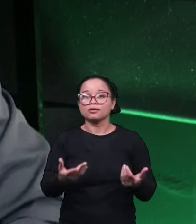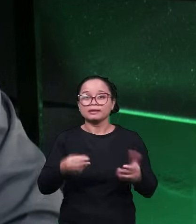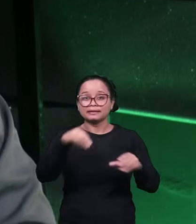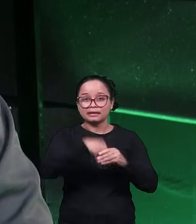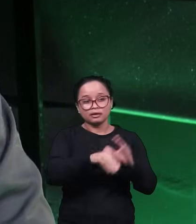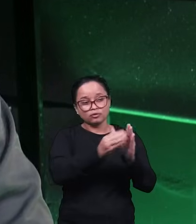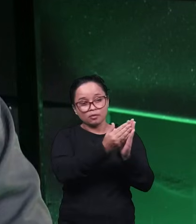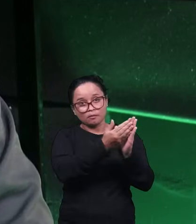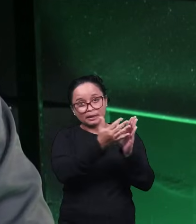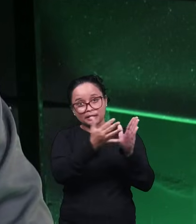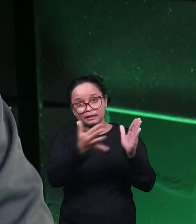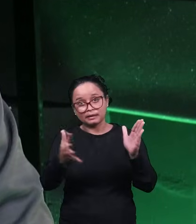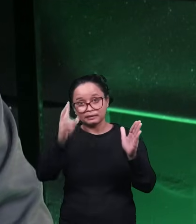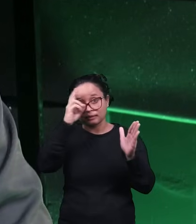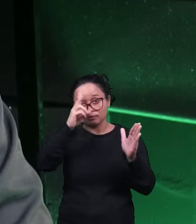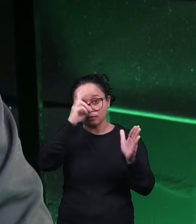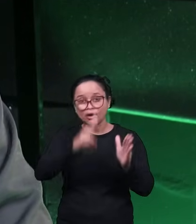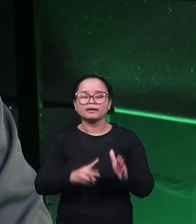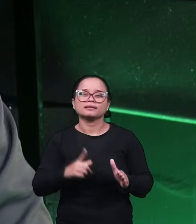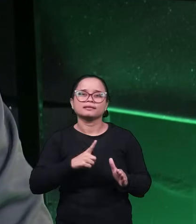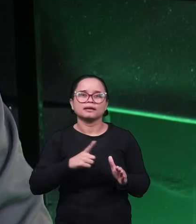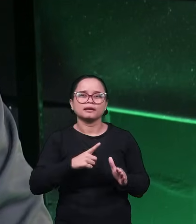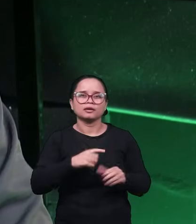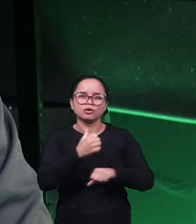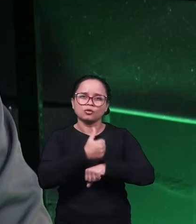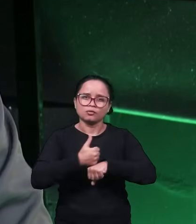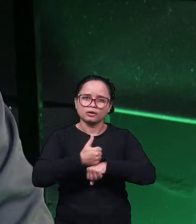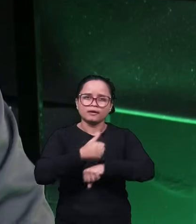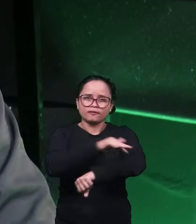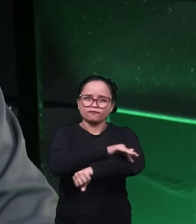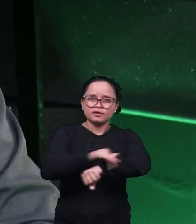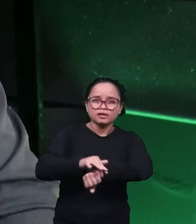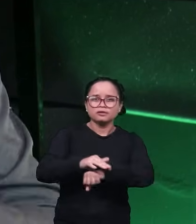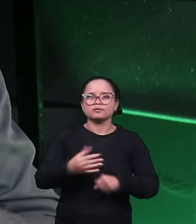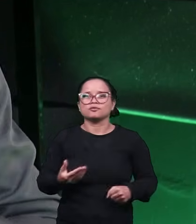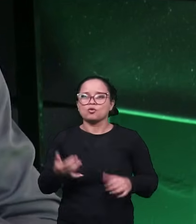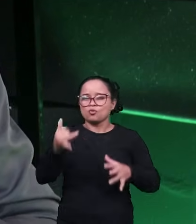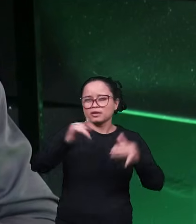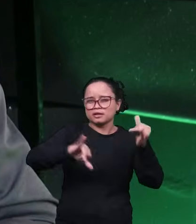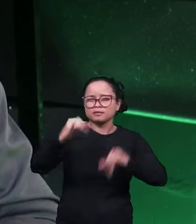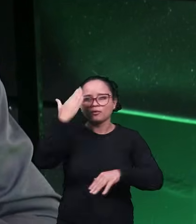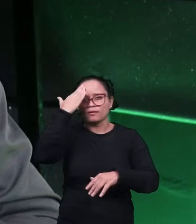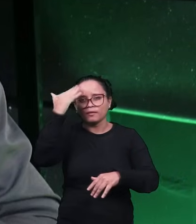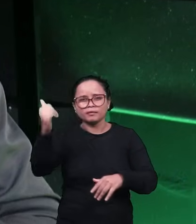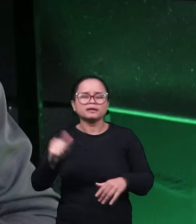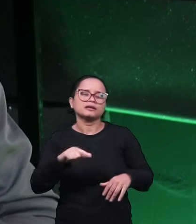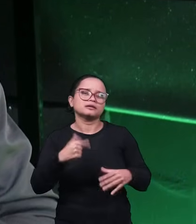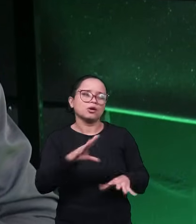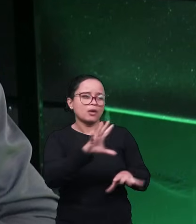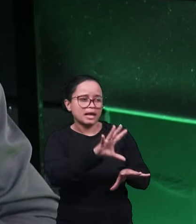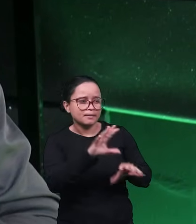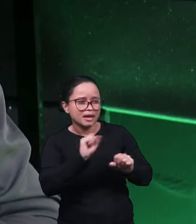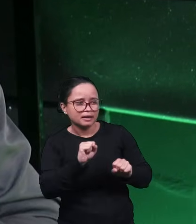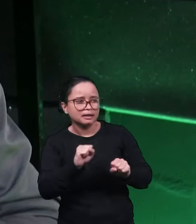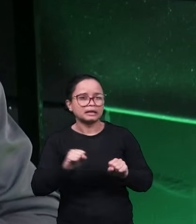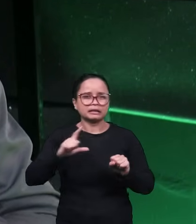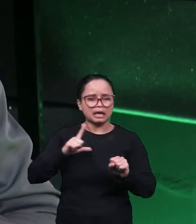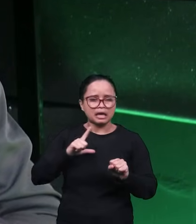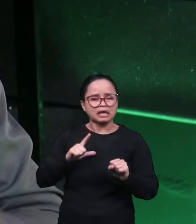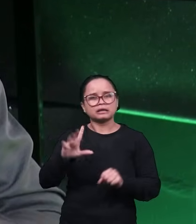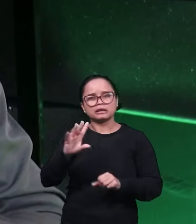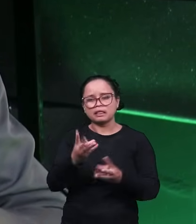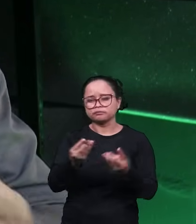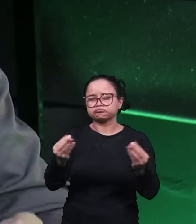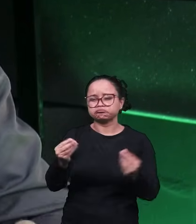ter um físico, né, um químico muito famoso, que é o Boyle, que ele se apropria dessa expressão, substância,